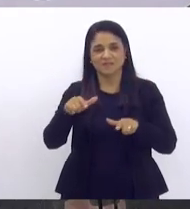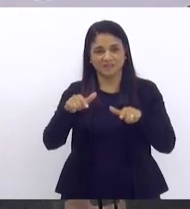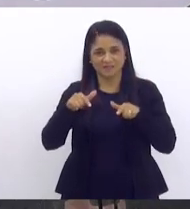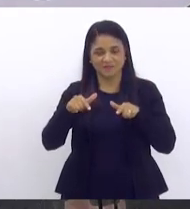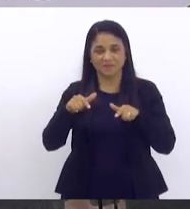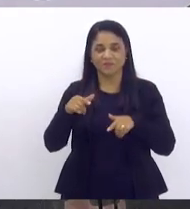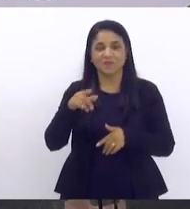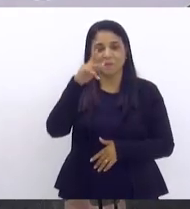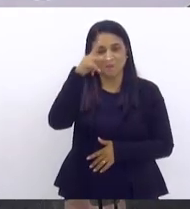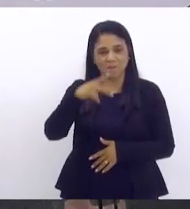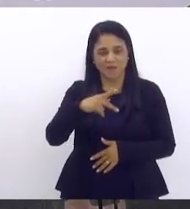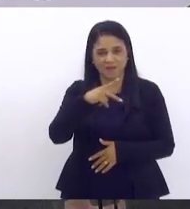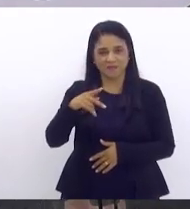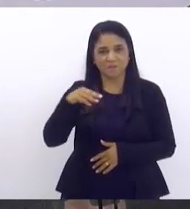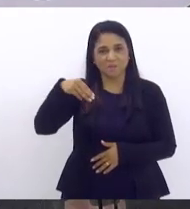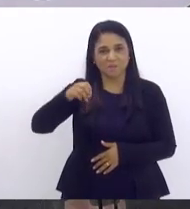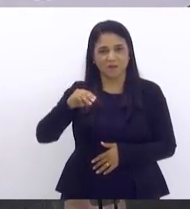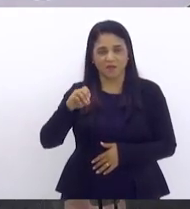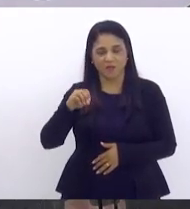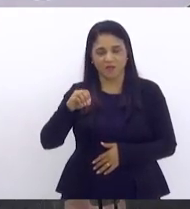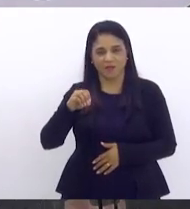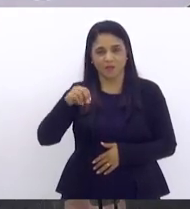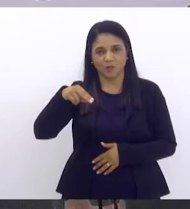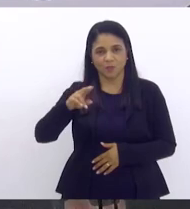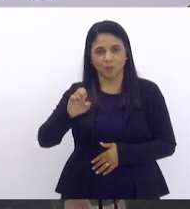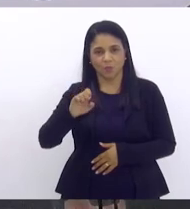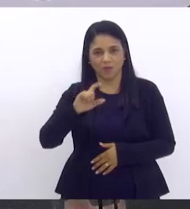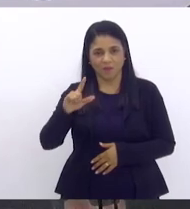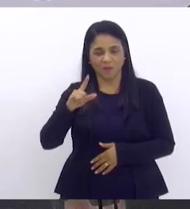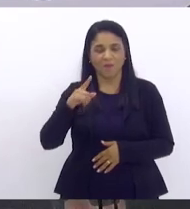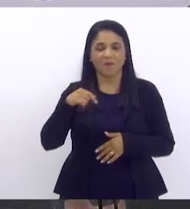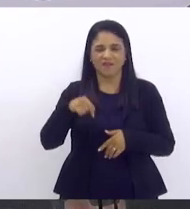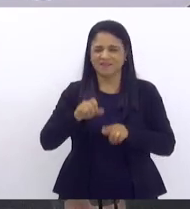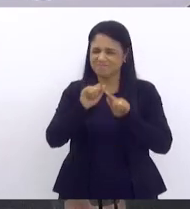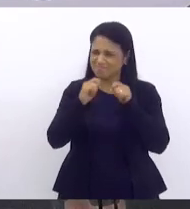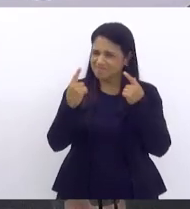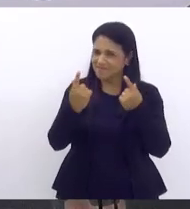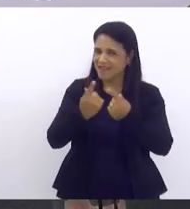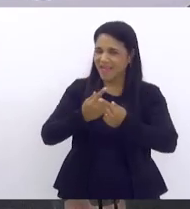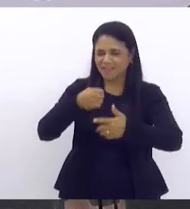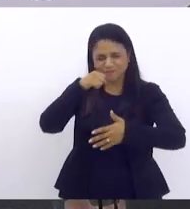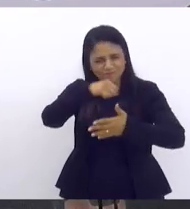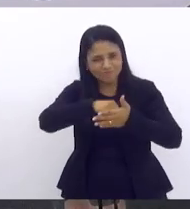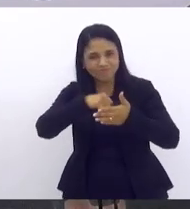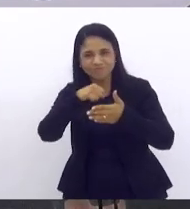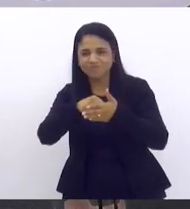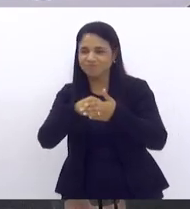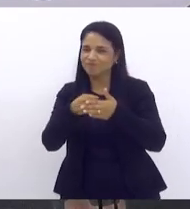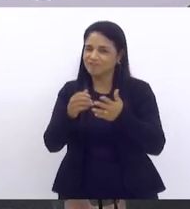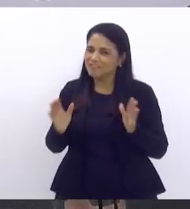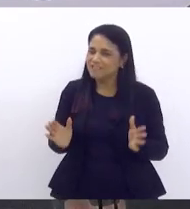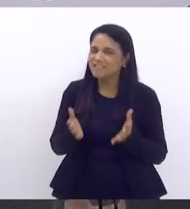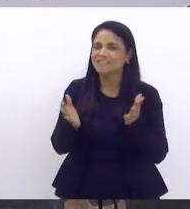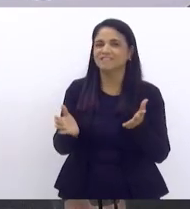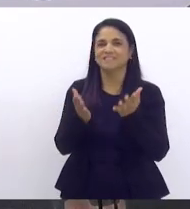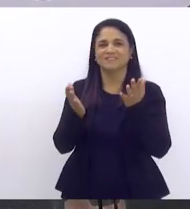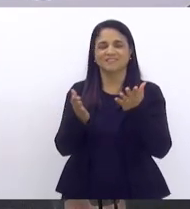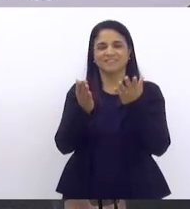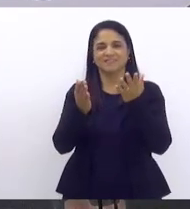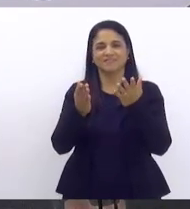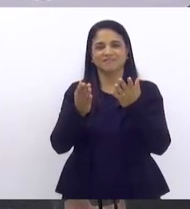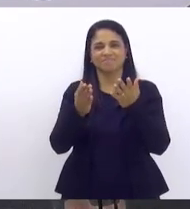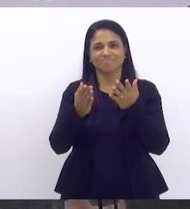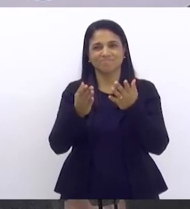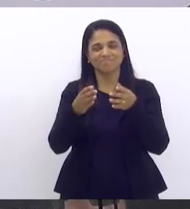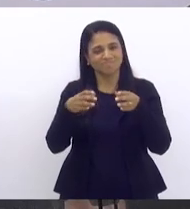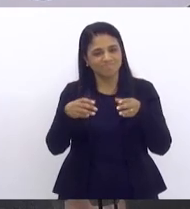sido um guerreiro aqui na Alerge e tem sido um incentivador da unidade.